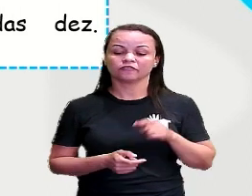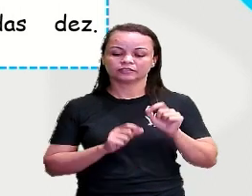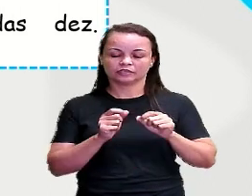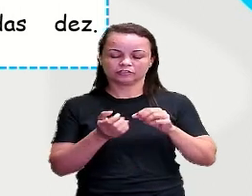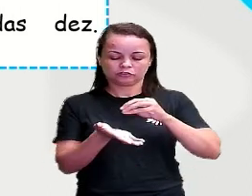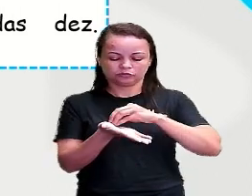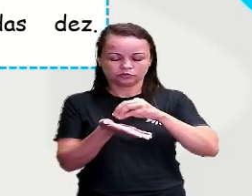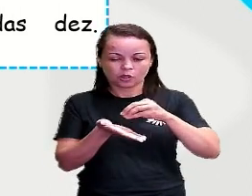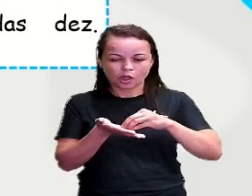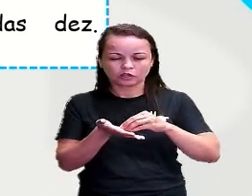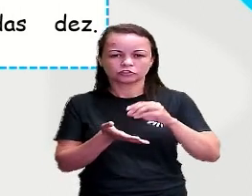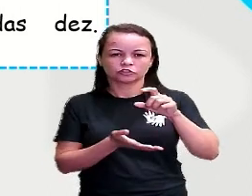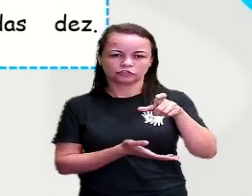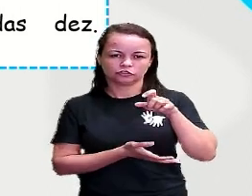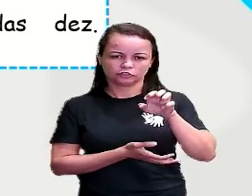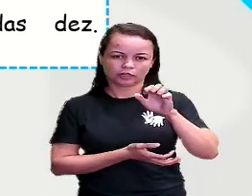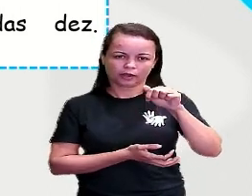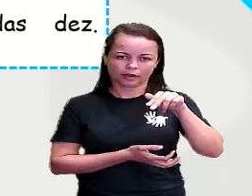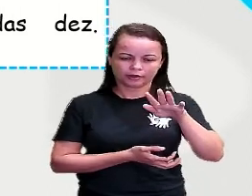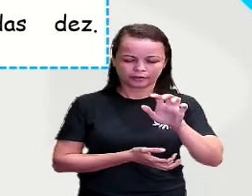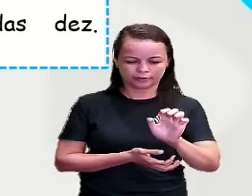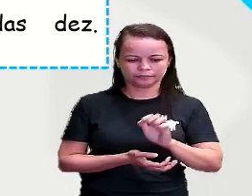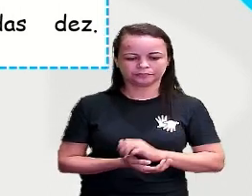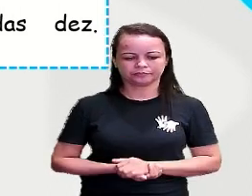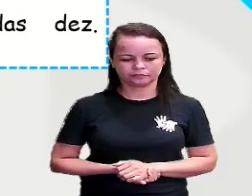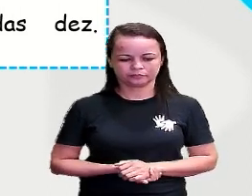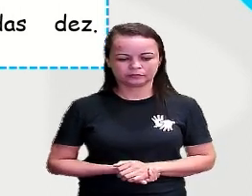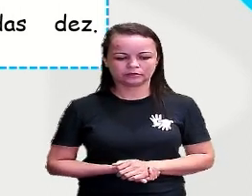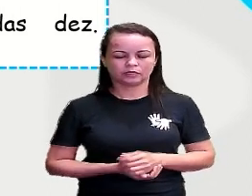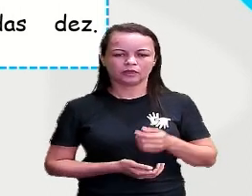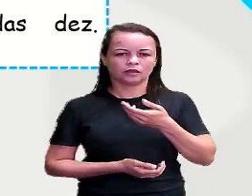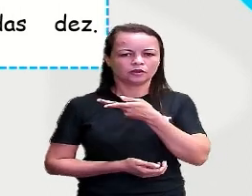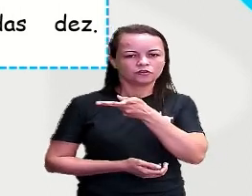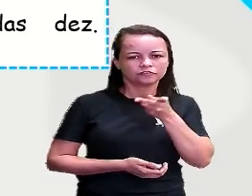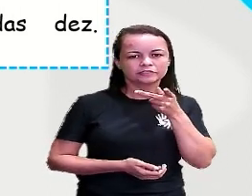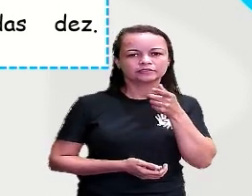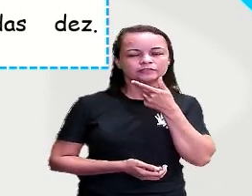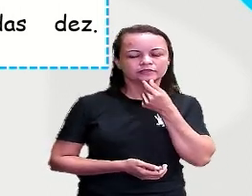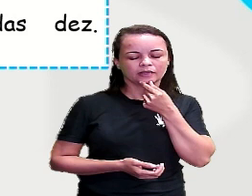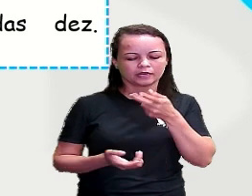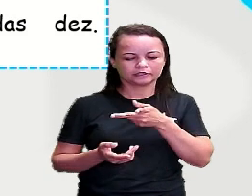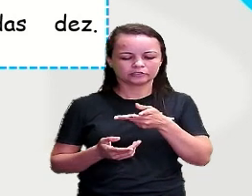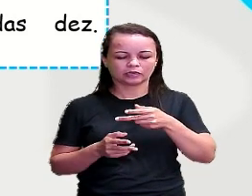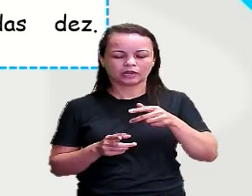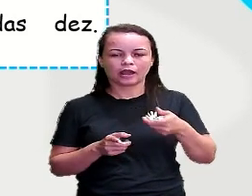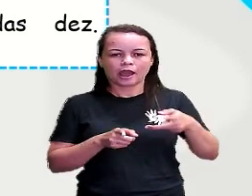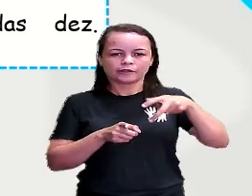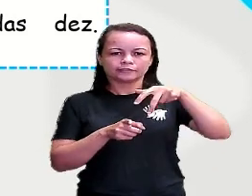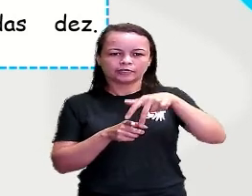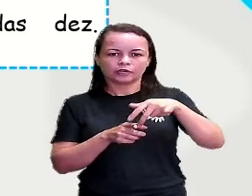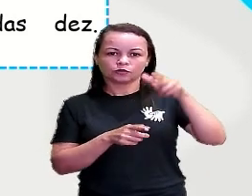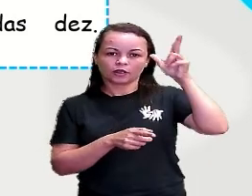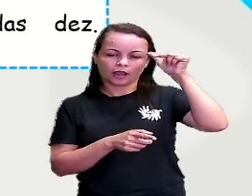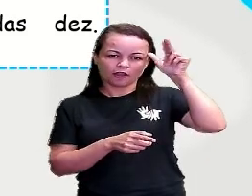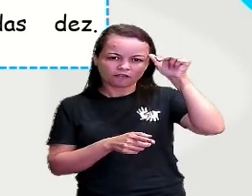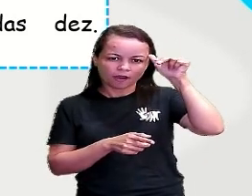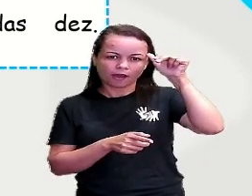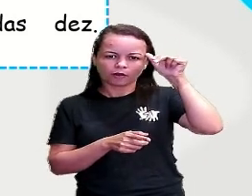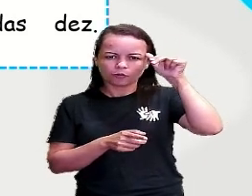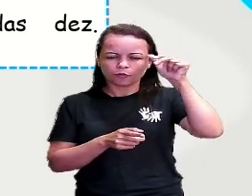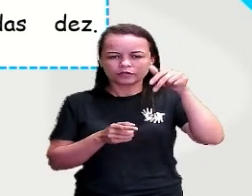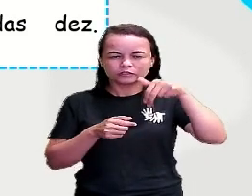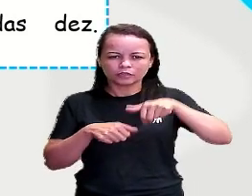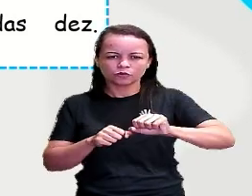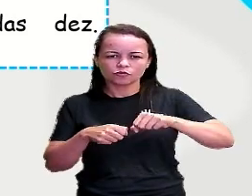com X. O visitante pôs a sela no cavalo, despediu-se de todos e seguiu viagem. Nesse caso aqui, o